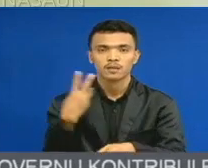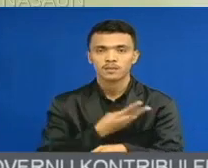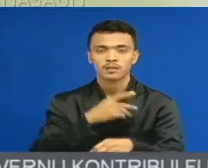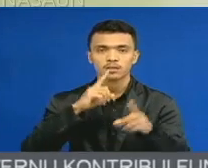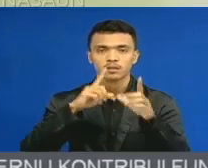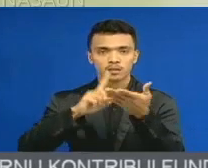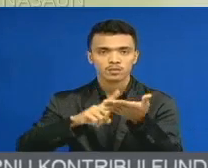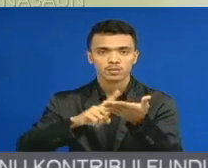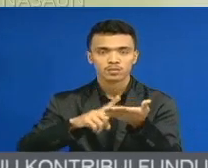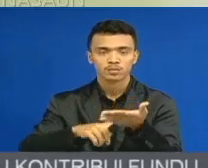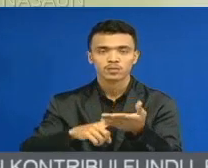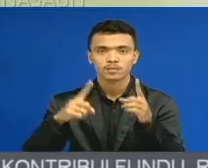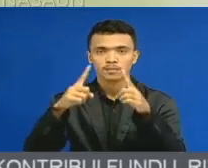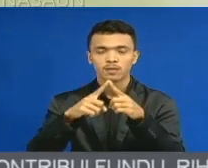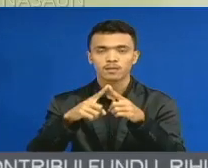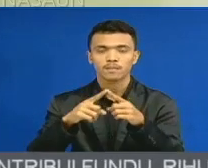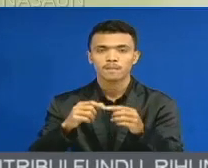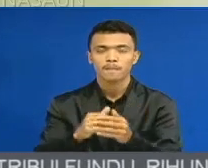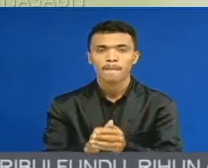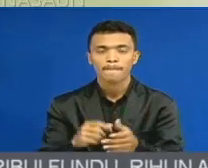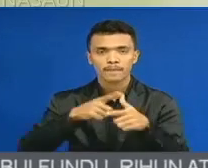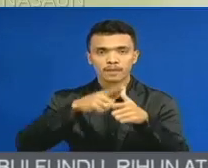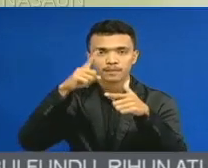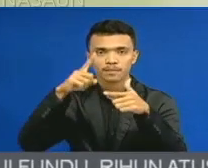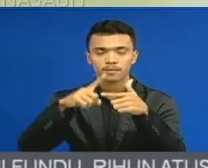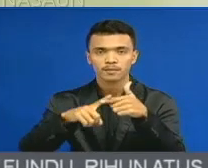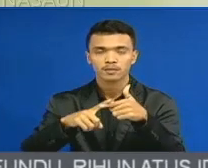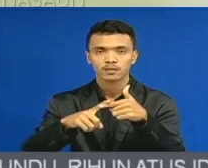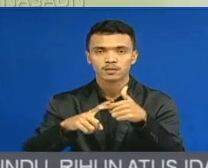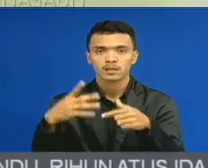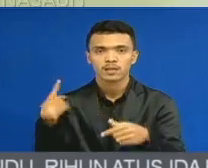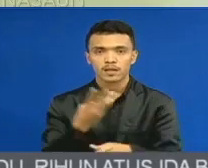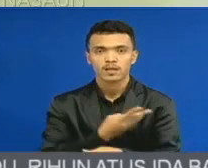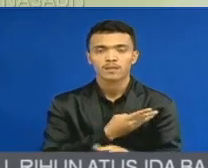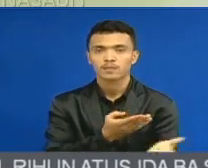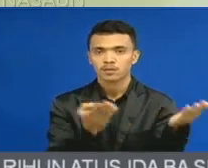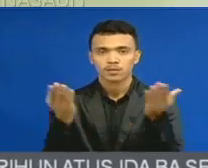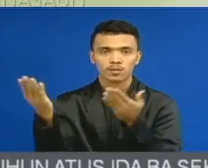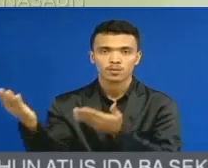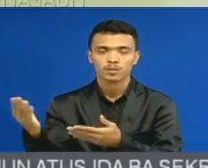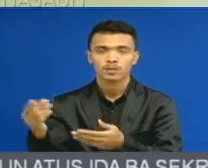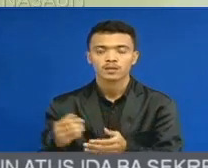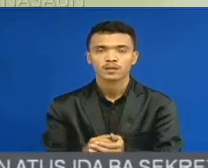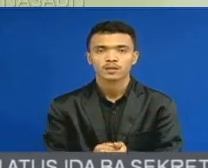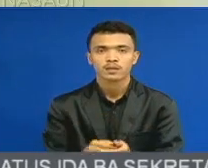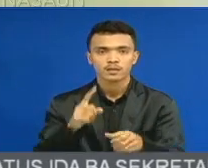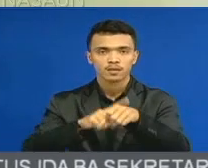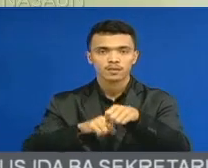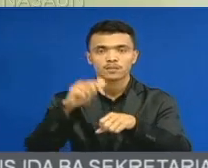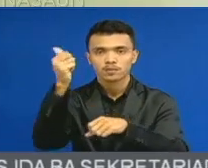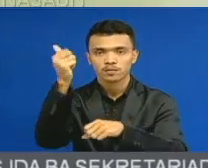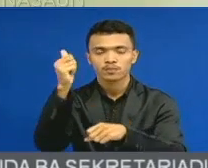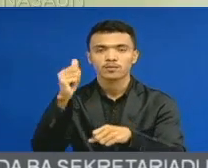aprovação ba a minha parecer, né? E depois ami submete aqui daquela só ir a minha prova cara 10:30 lá